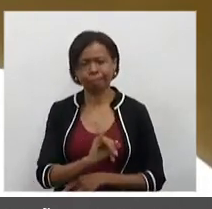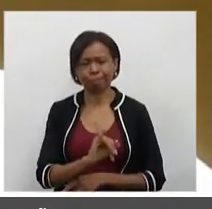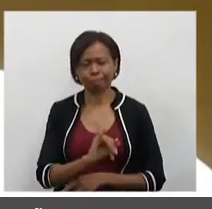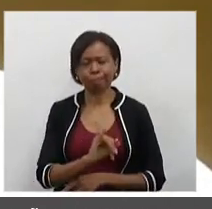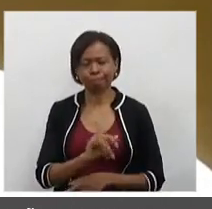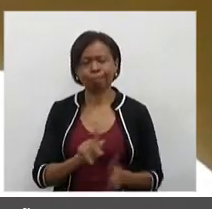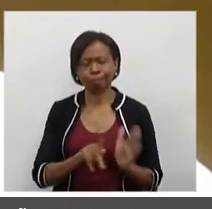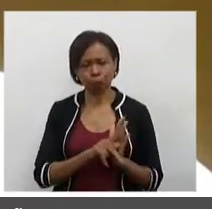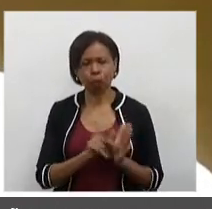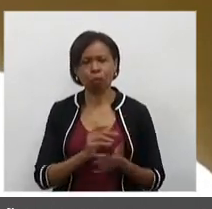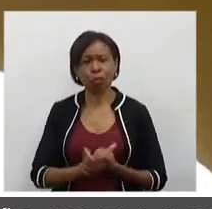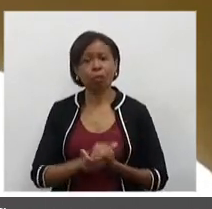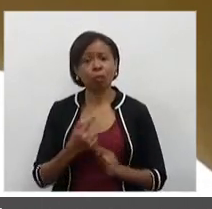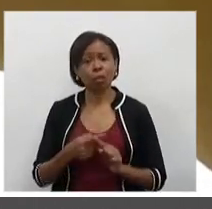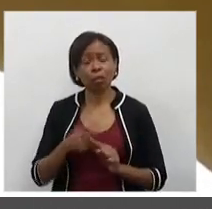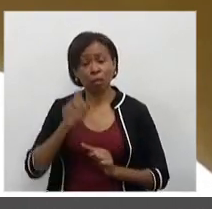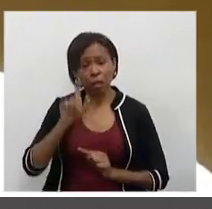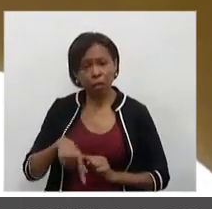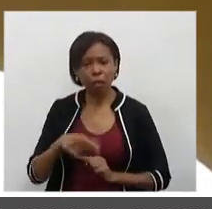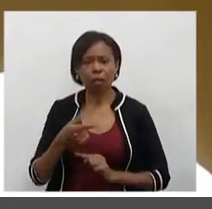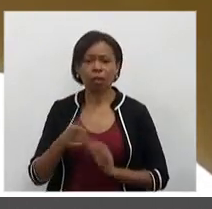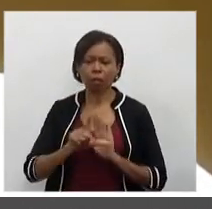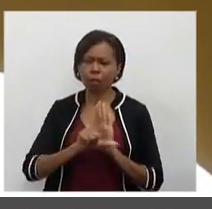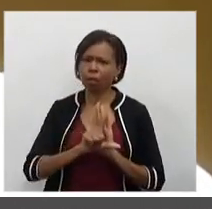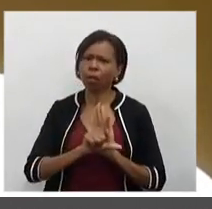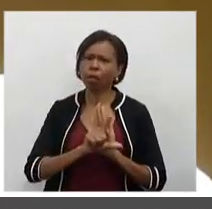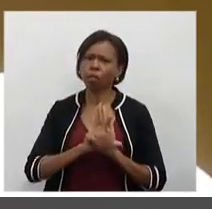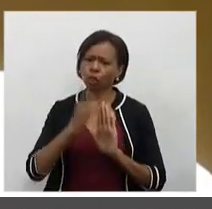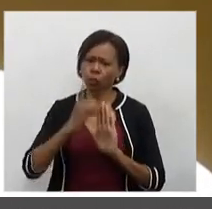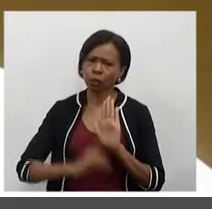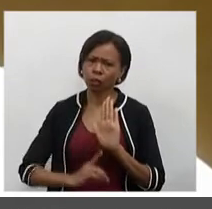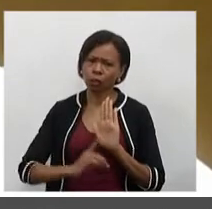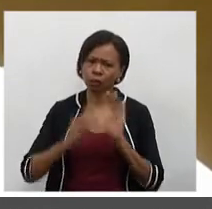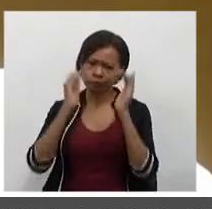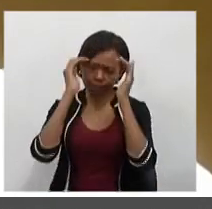acho que é uma questão legal, humanitária, de direito,